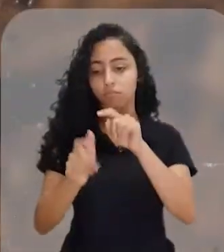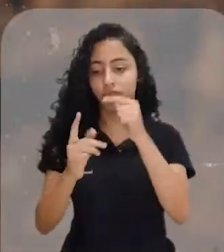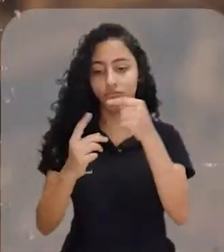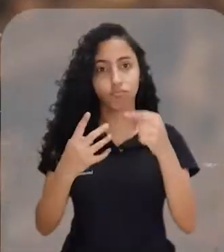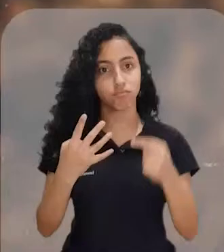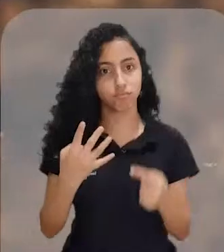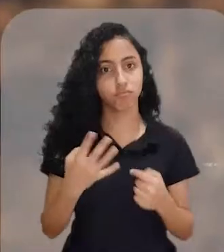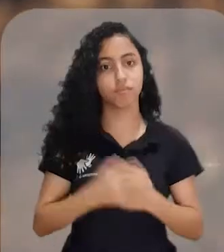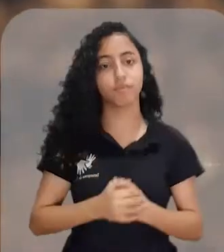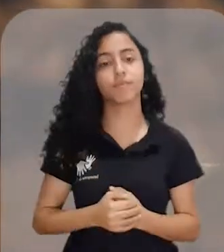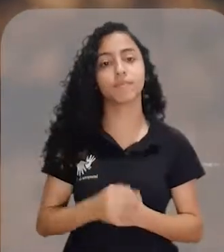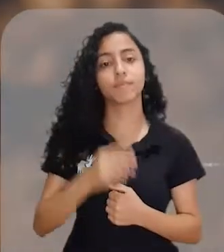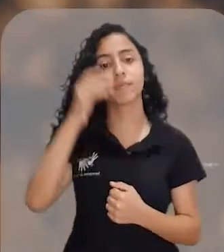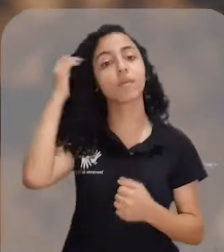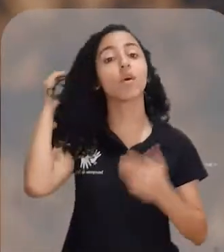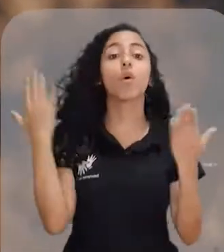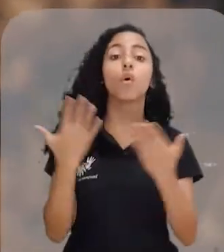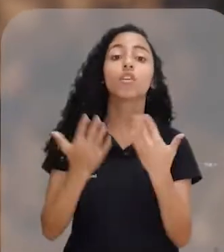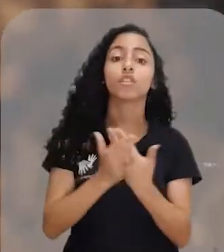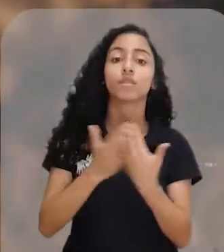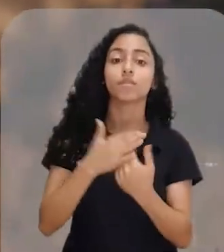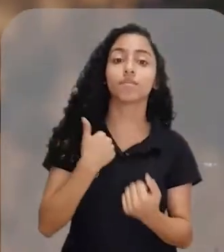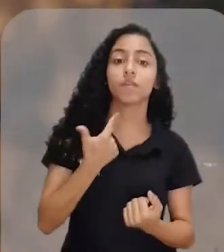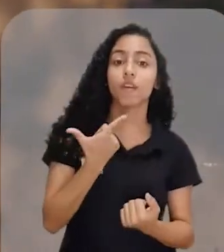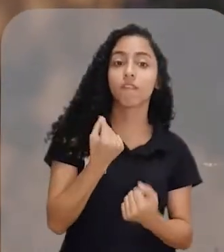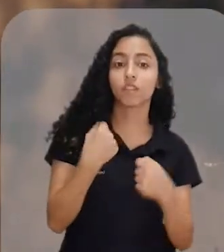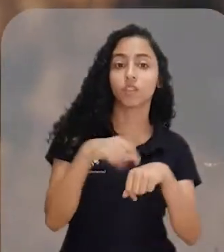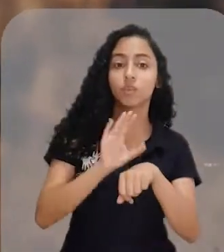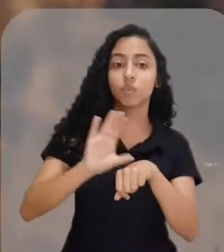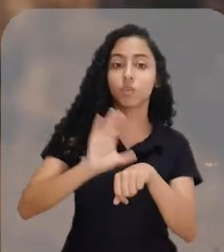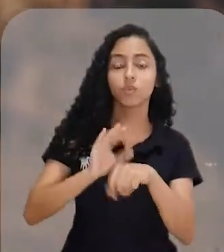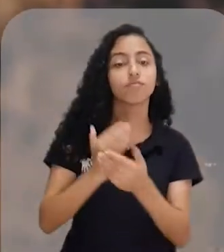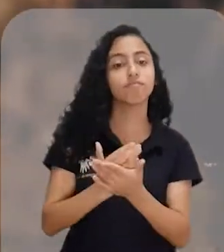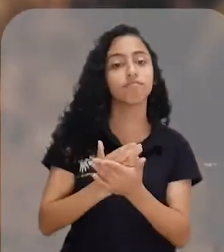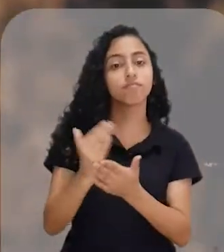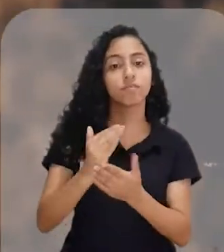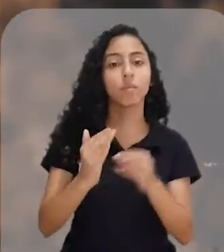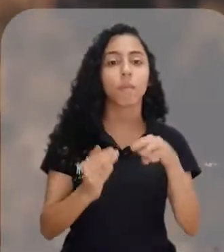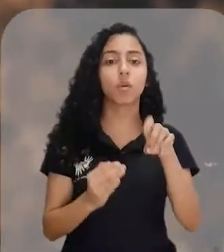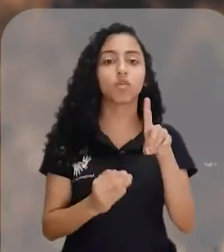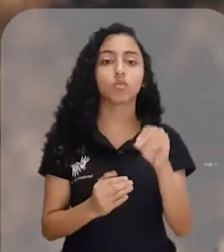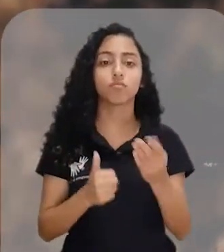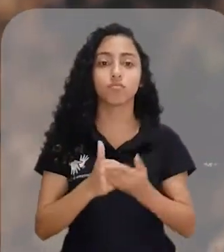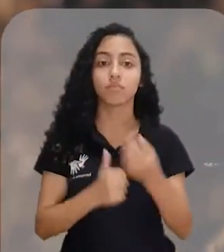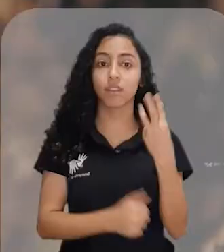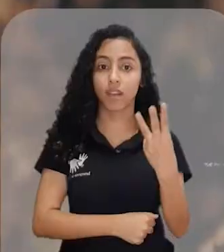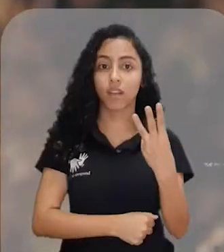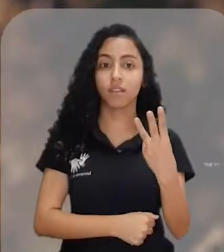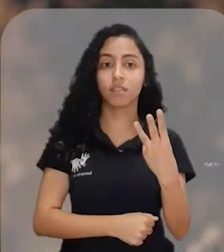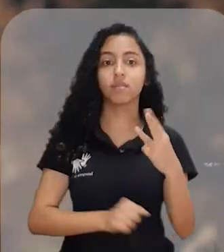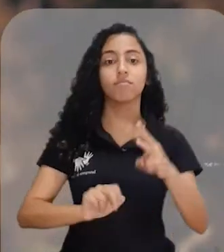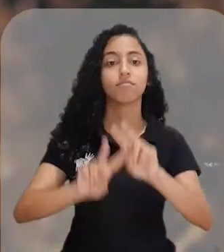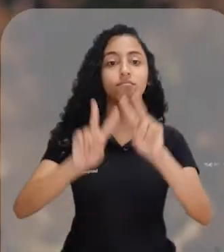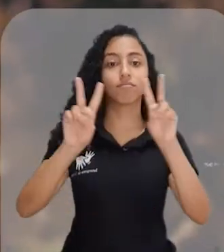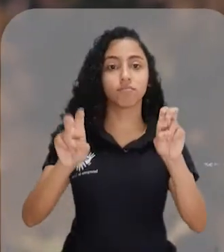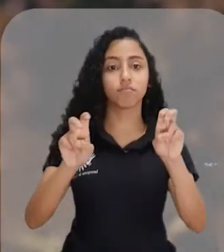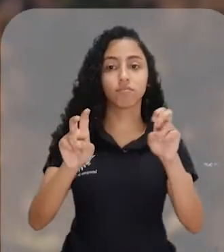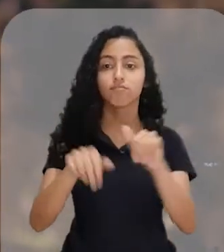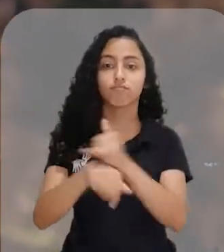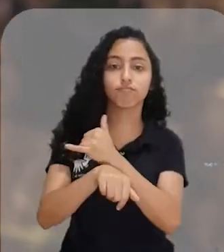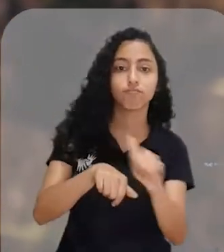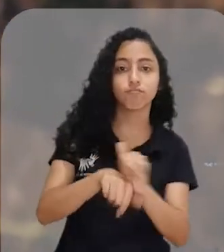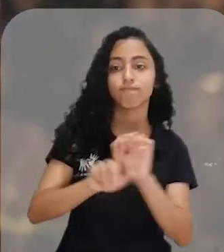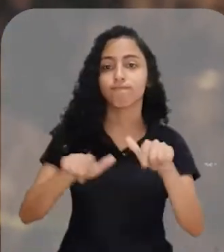vários aspectos. Hoje, na aula 20 do nosso curso, iniciamos o módulo 3, onde falaremos sobre as saídas